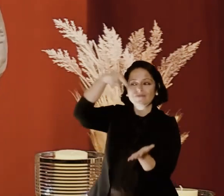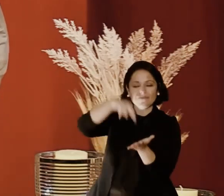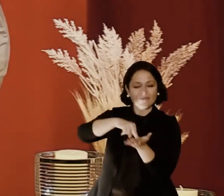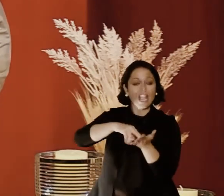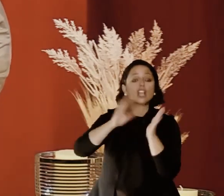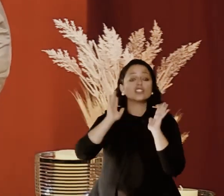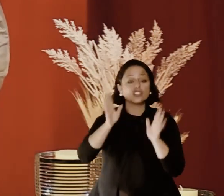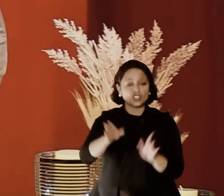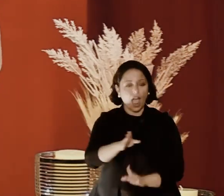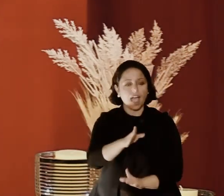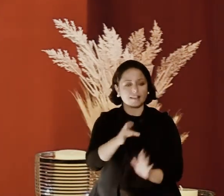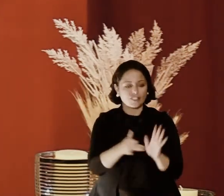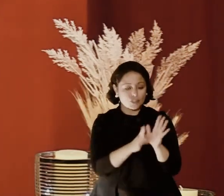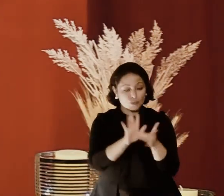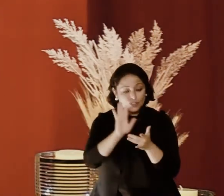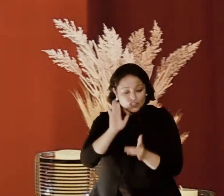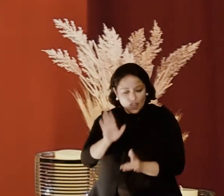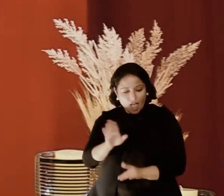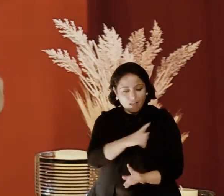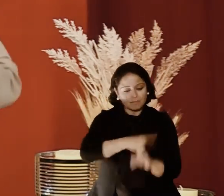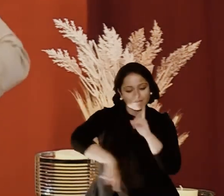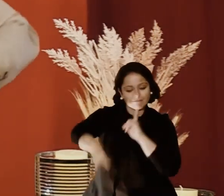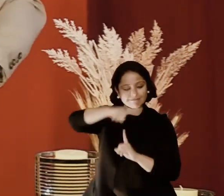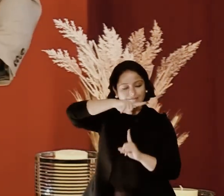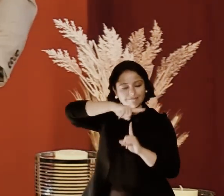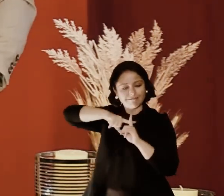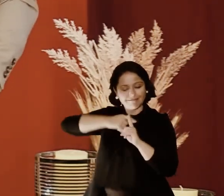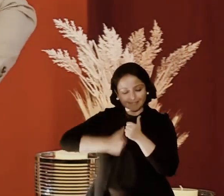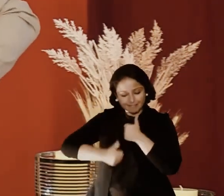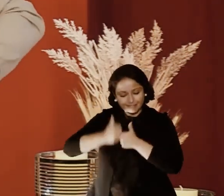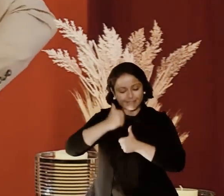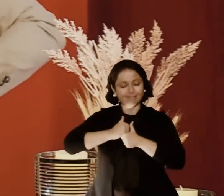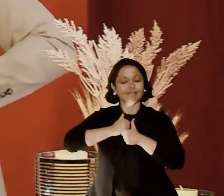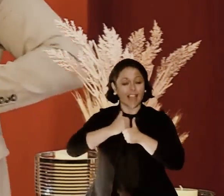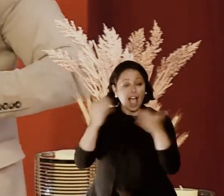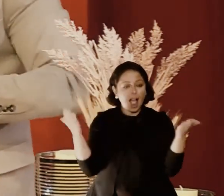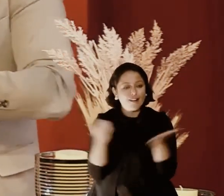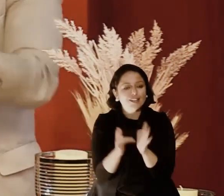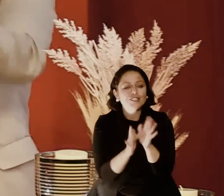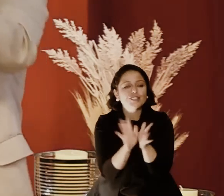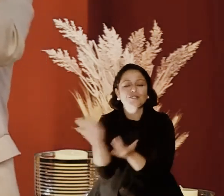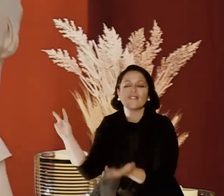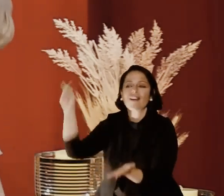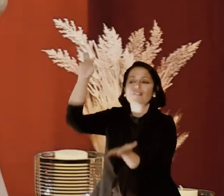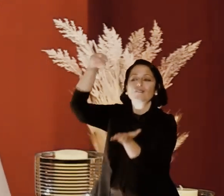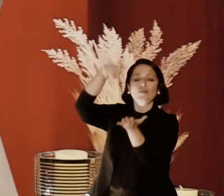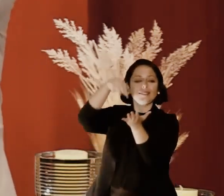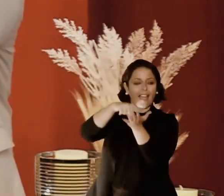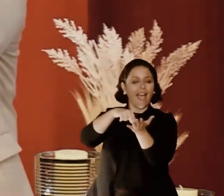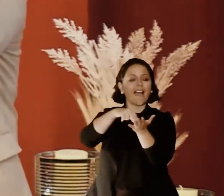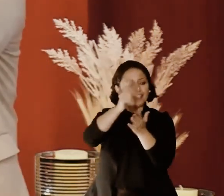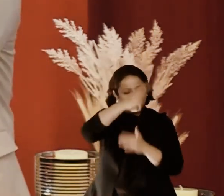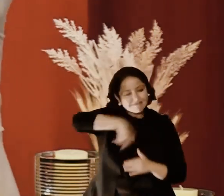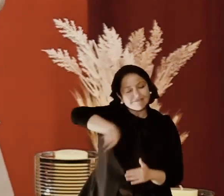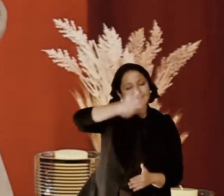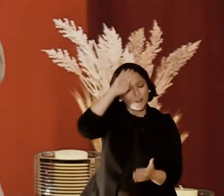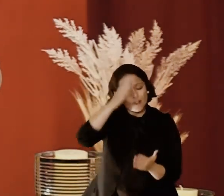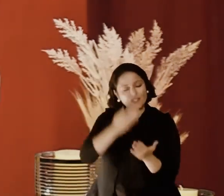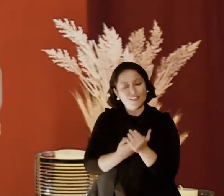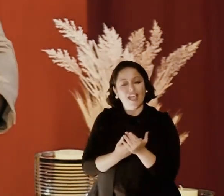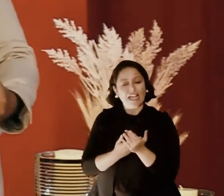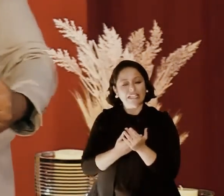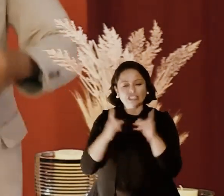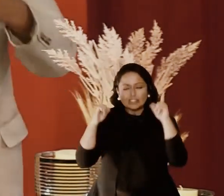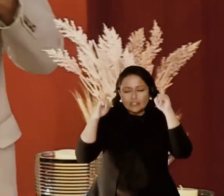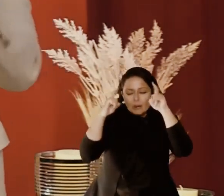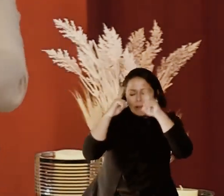já aconteceu. Ele virá para nos buscar. Ele virá para nos fazer descansar dos